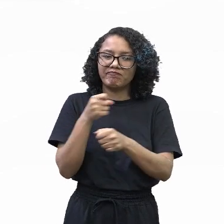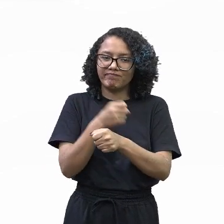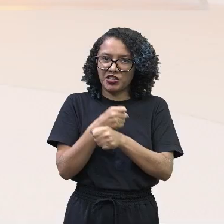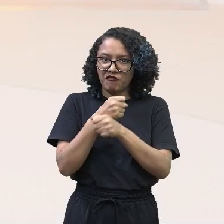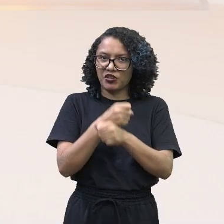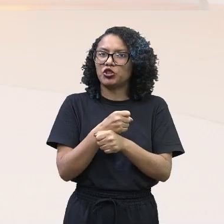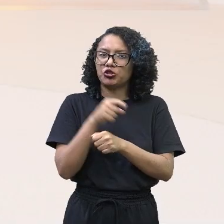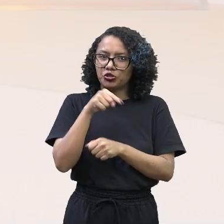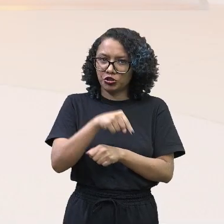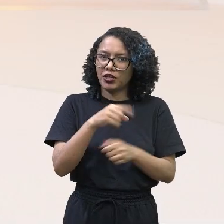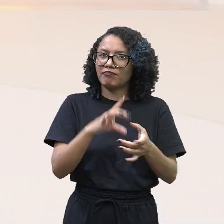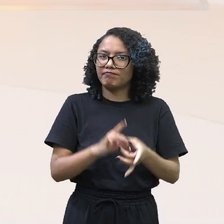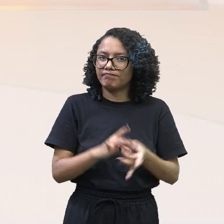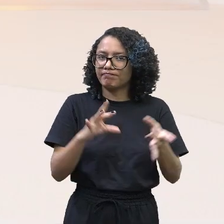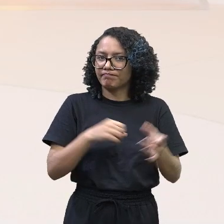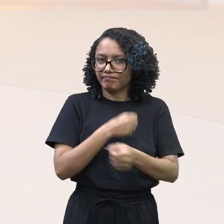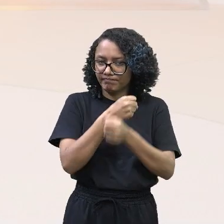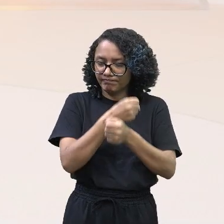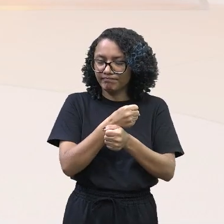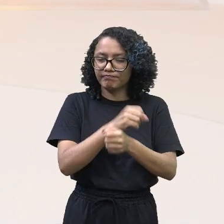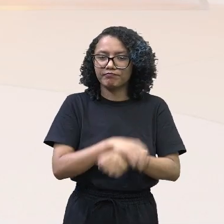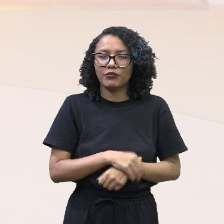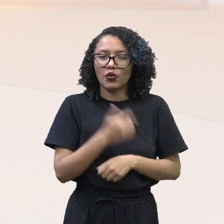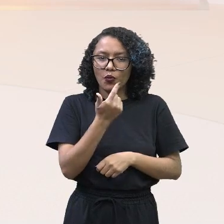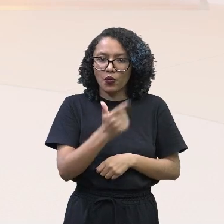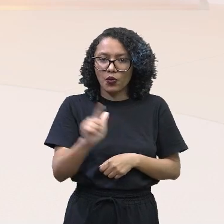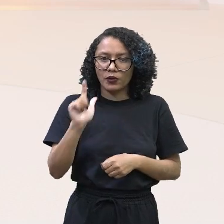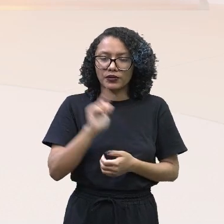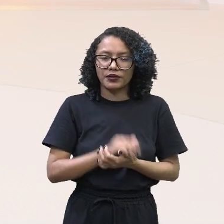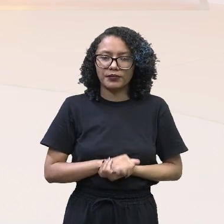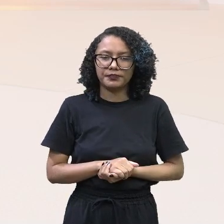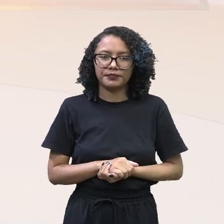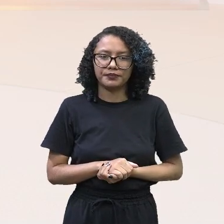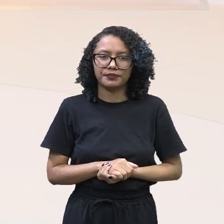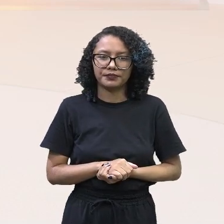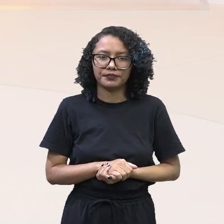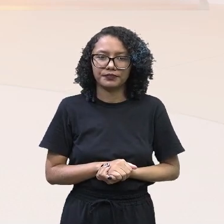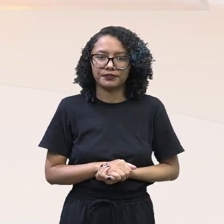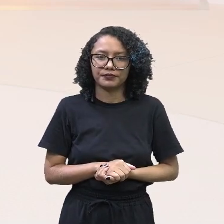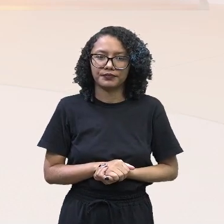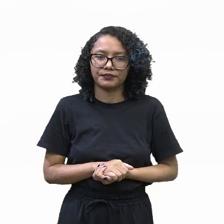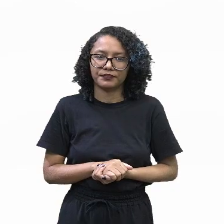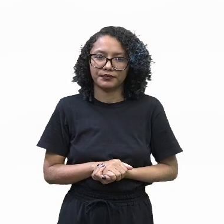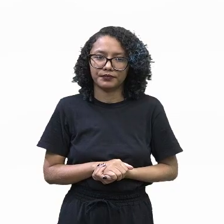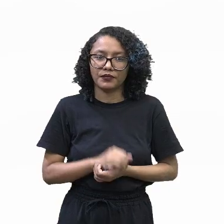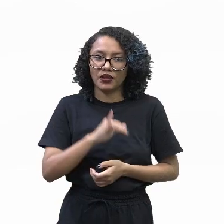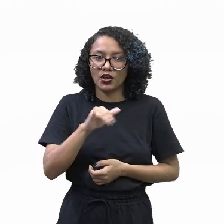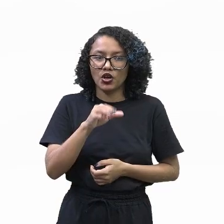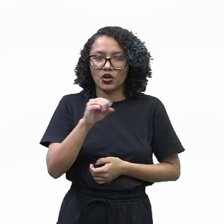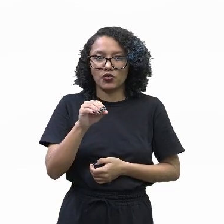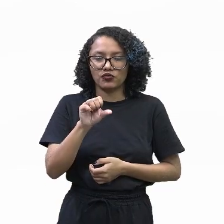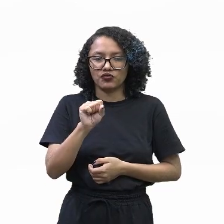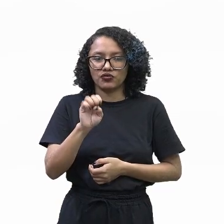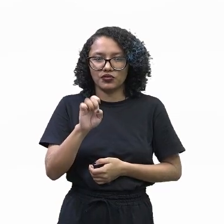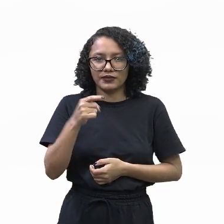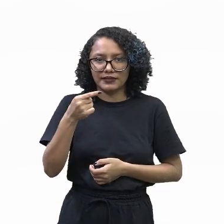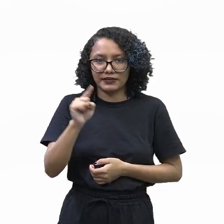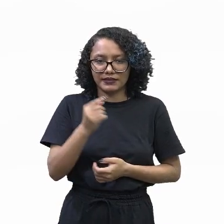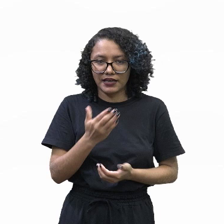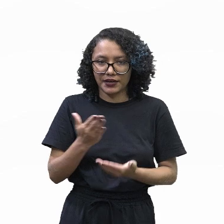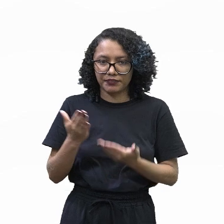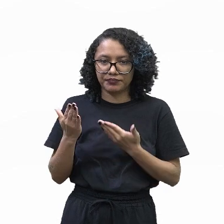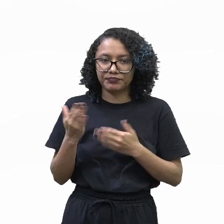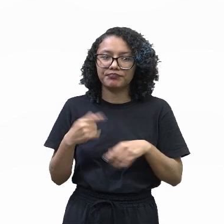essa questão abolicionista. O nosso próximo personagem importante é José do Patrocínio, que foi uma das